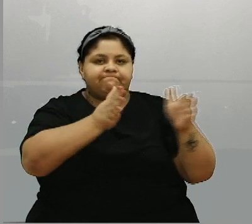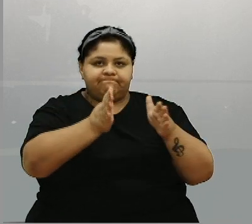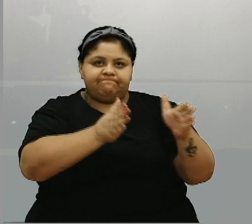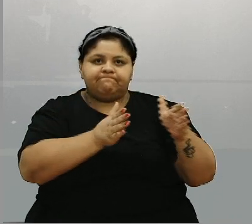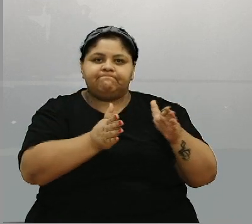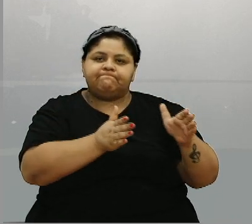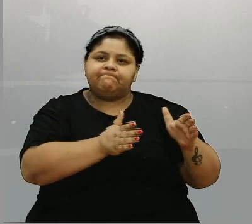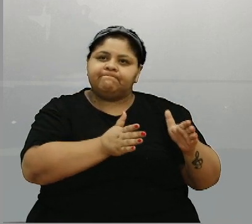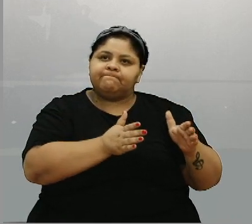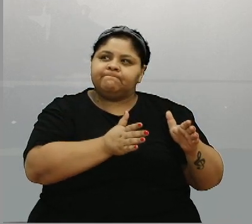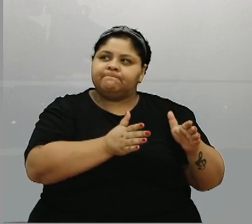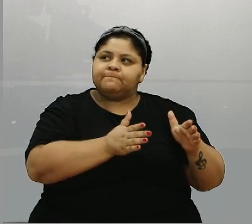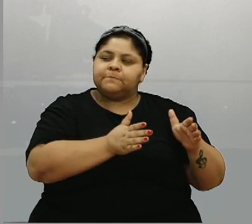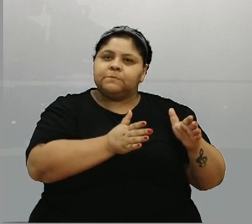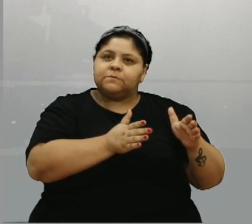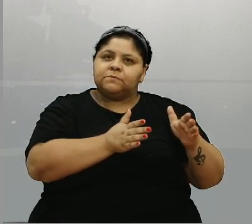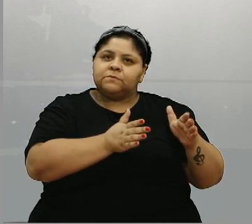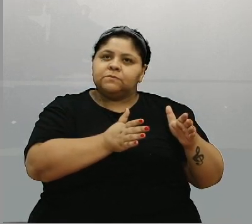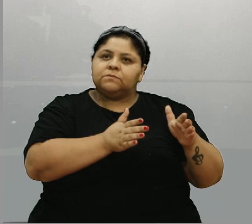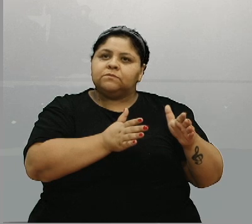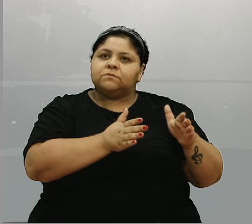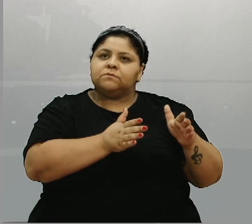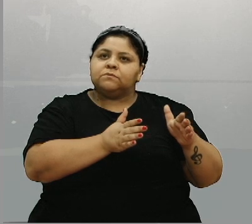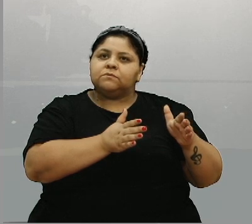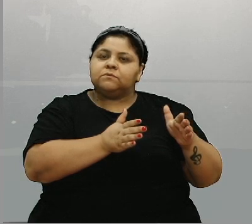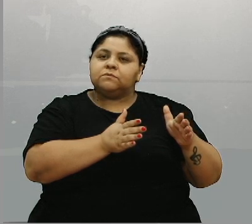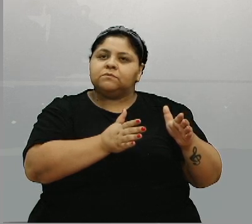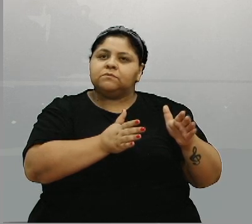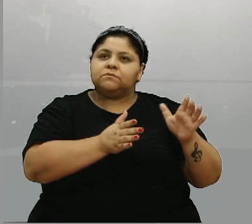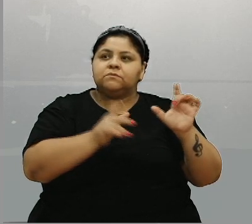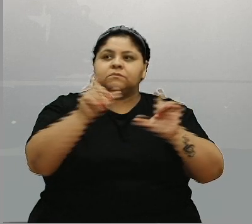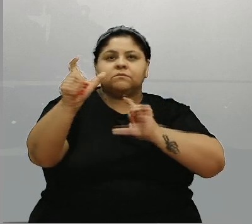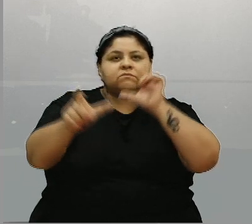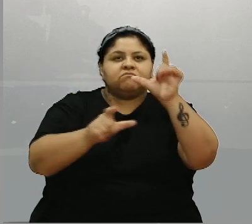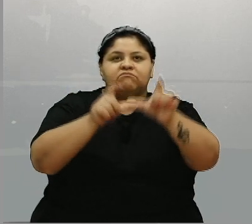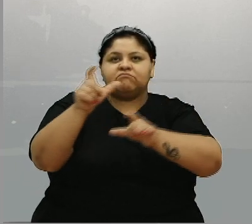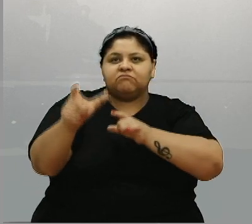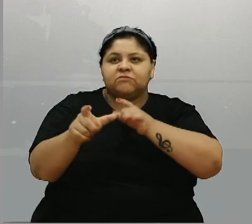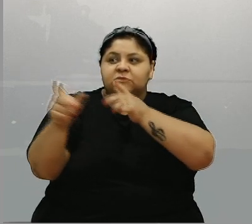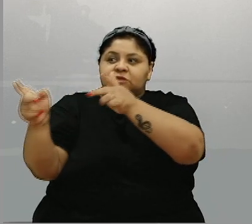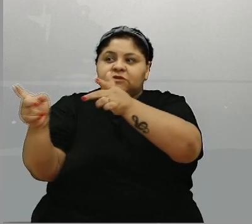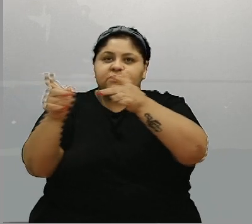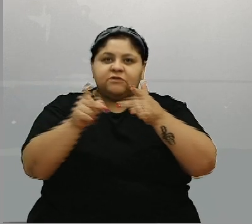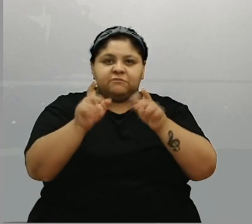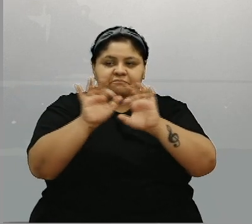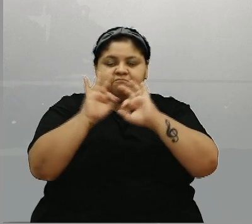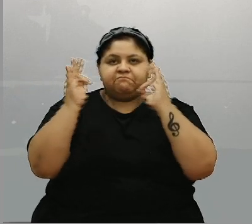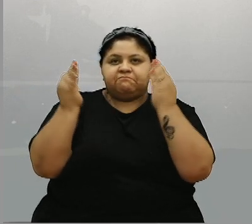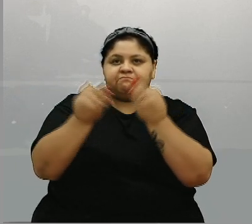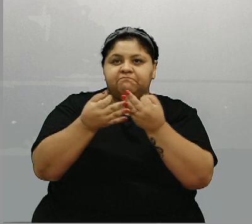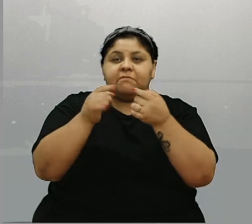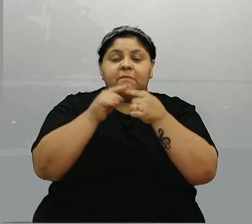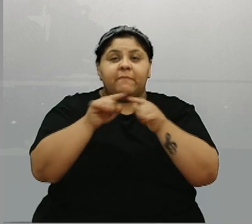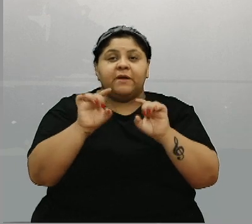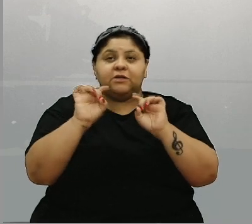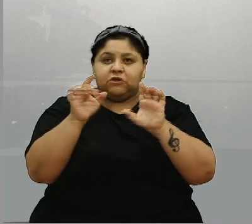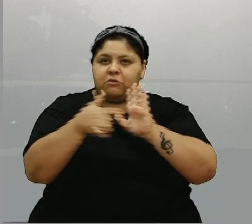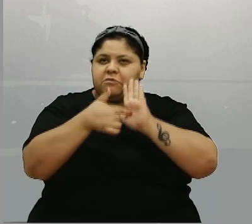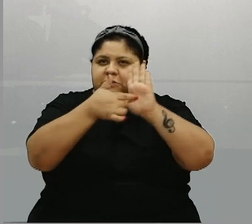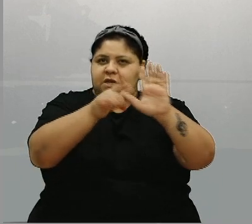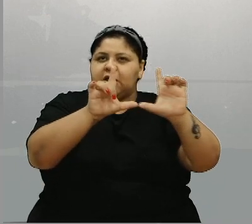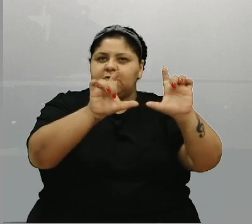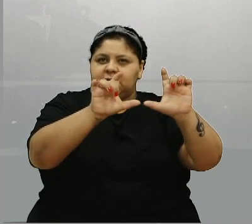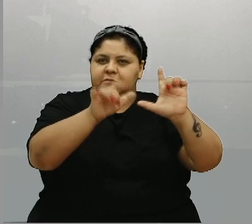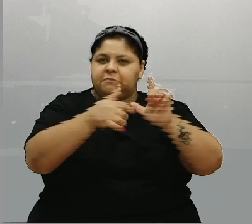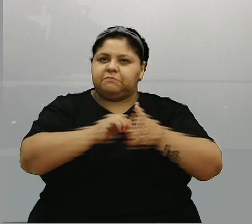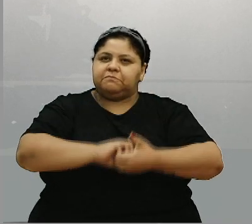né, que as pessoas acabam visitando seus familiares. Mas eu quero só passar as fotos para mostrar